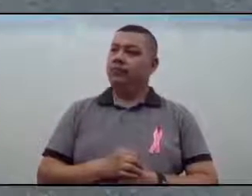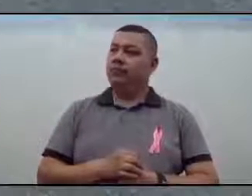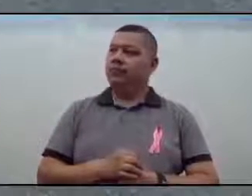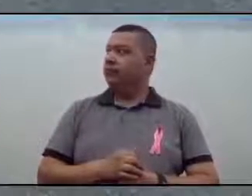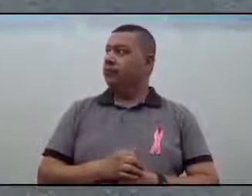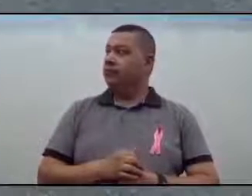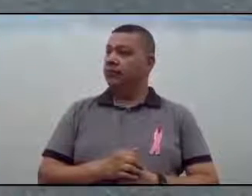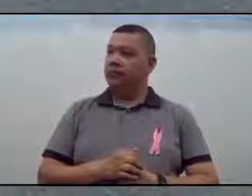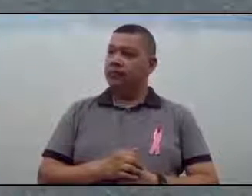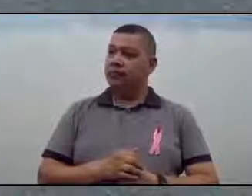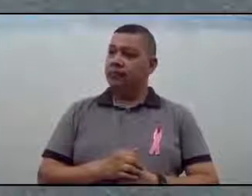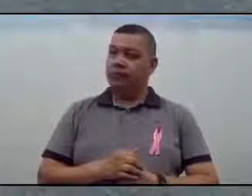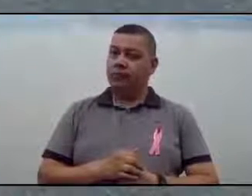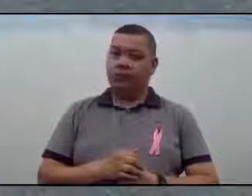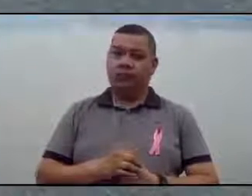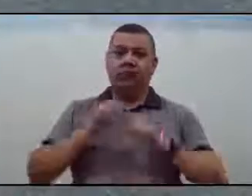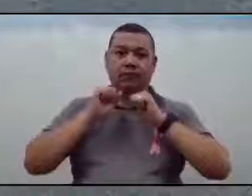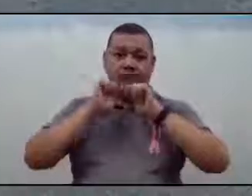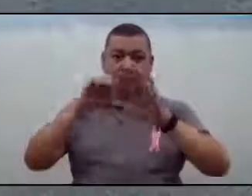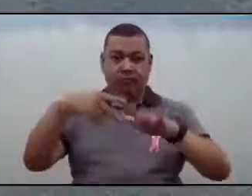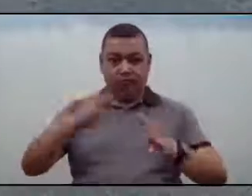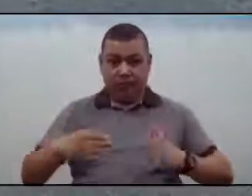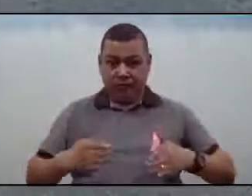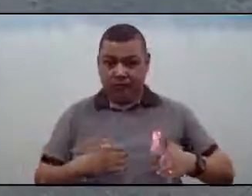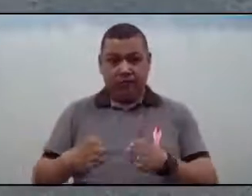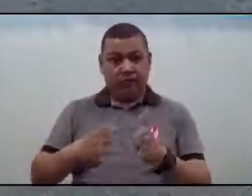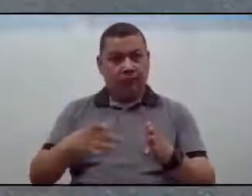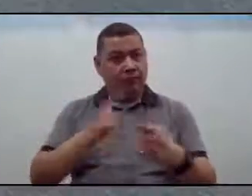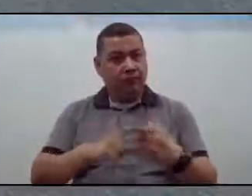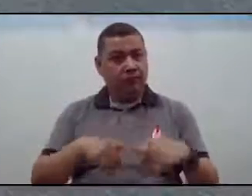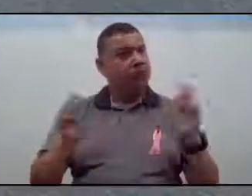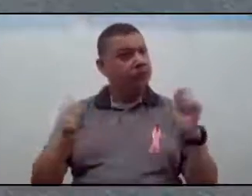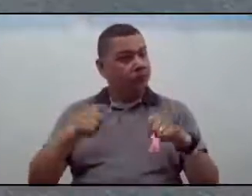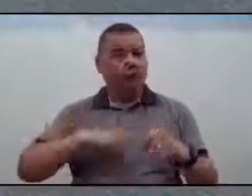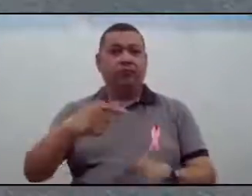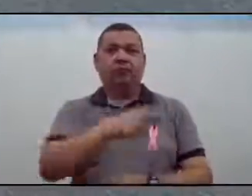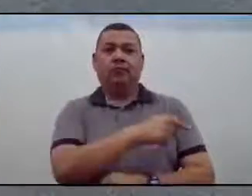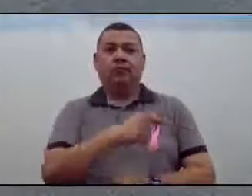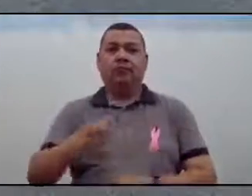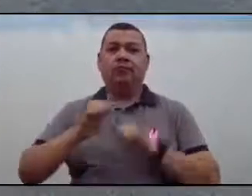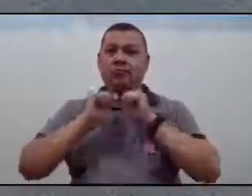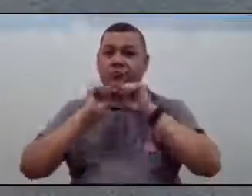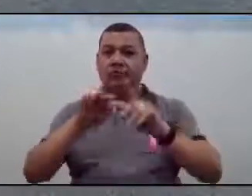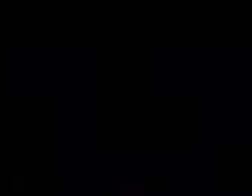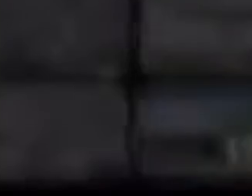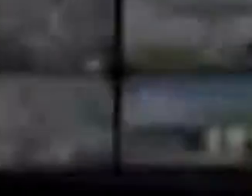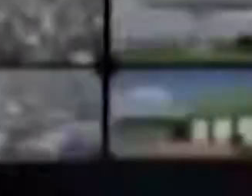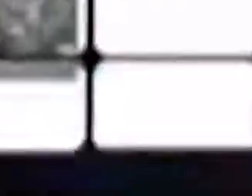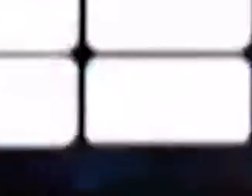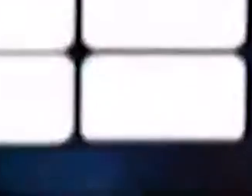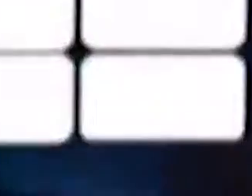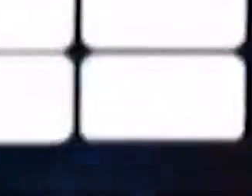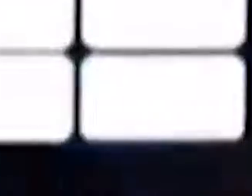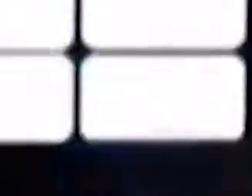que continue iluminando nossos caminhos e que possamos ter uma semana abençoada. Muito obrigado.